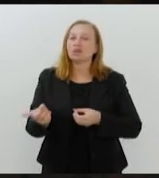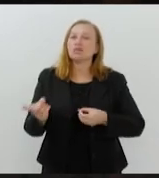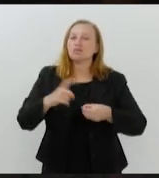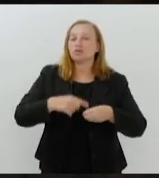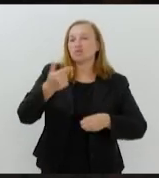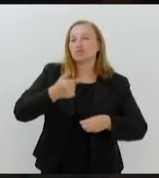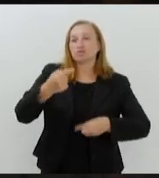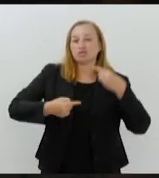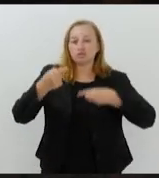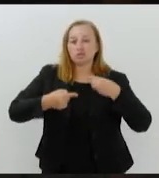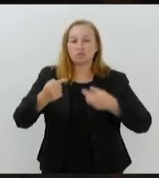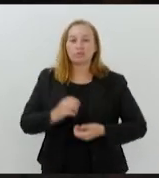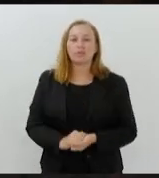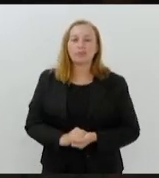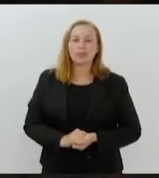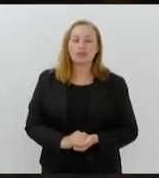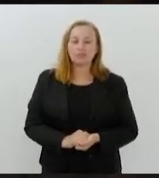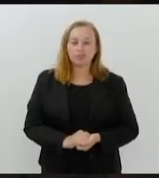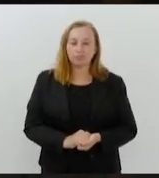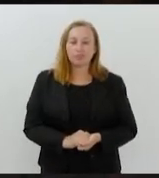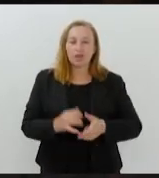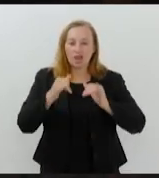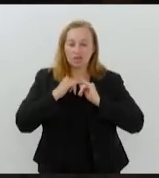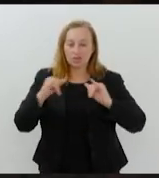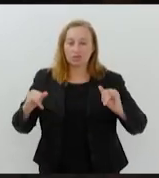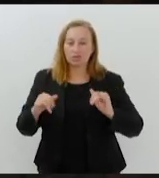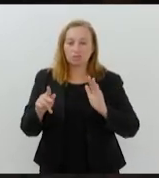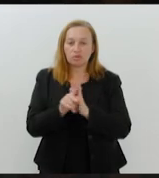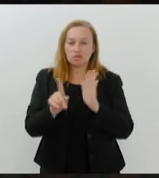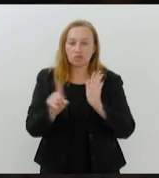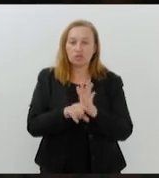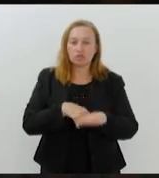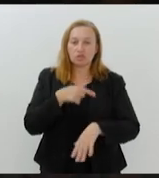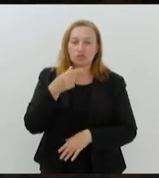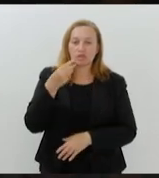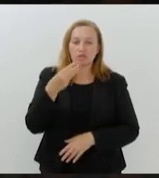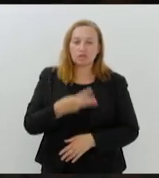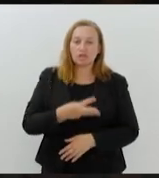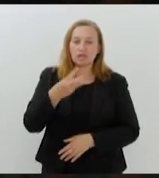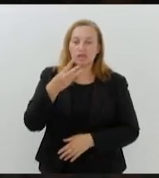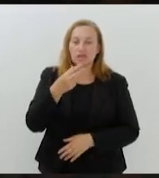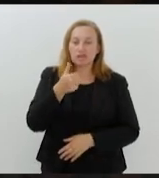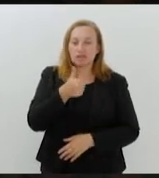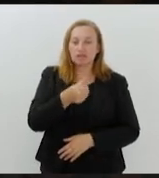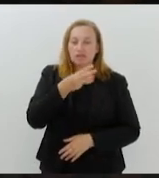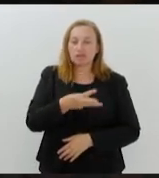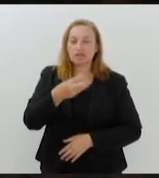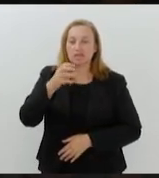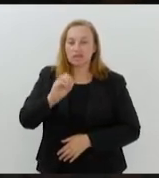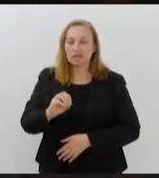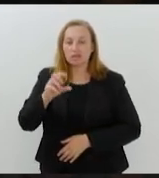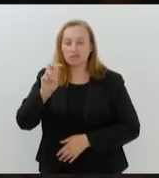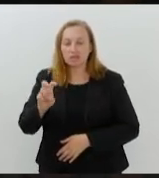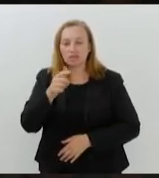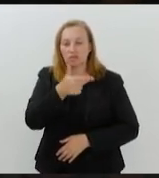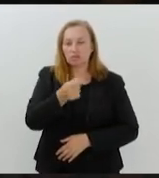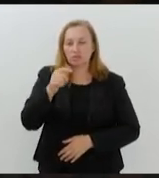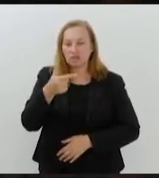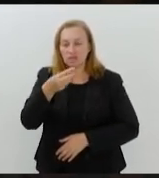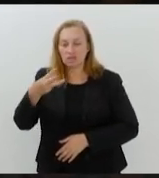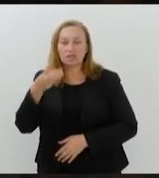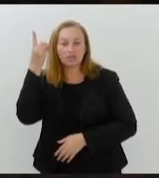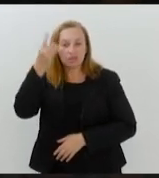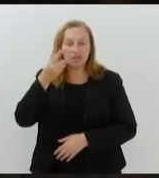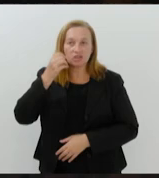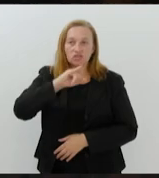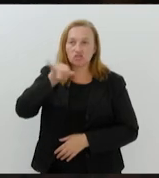para a segunda discussão. Anuncio o projeto de lei número 1305 de 2023, de autoria do deputado Júlio Rocha,